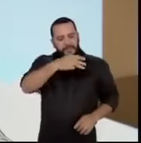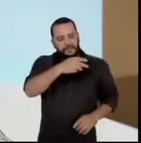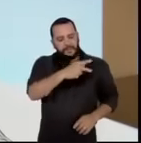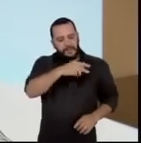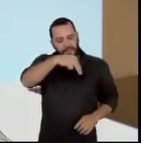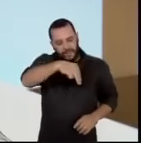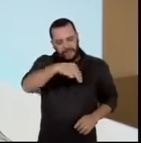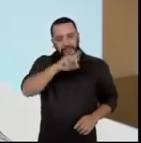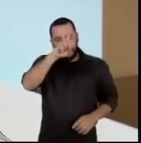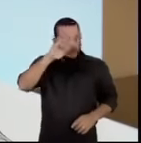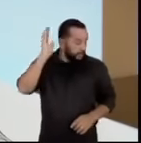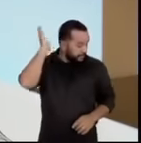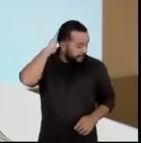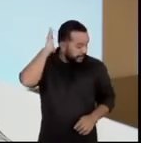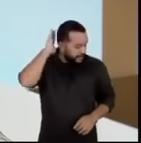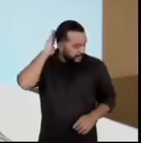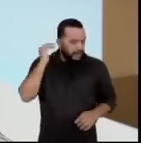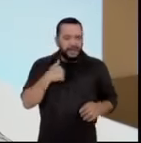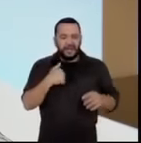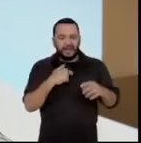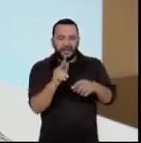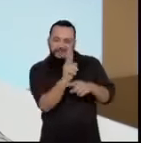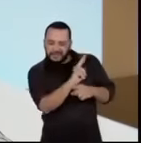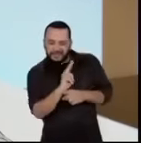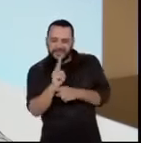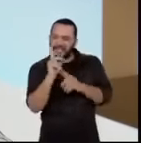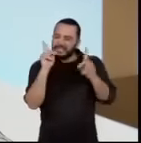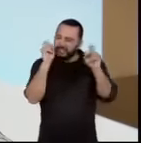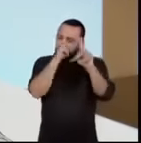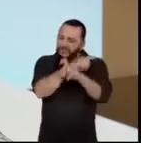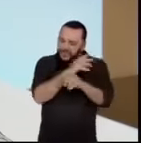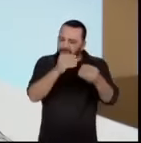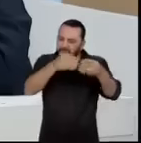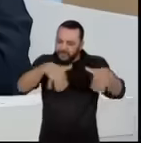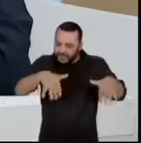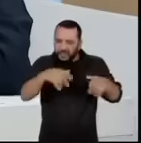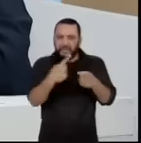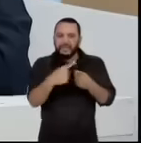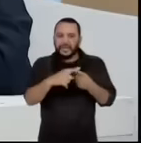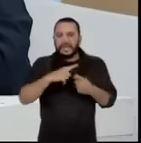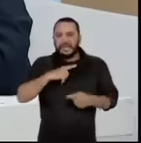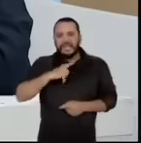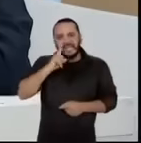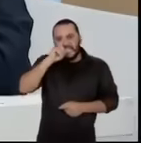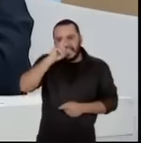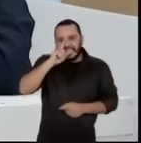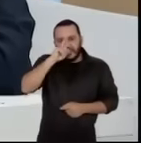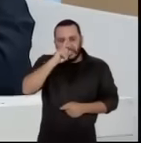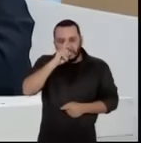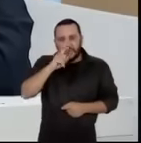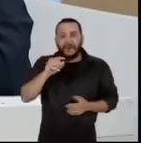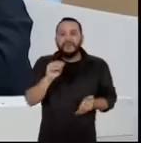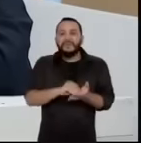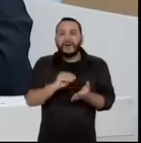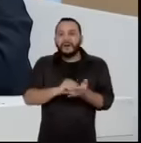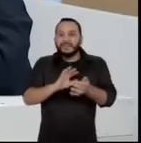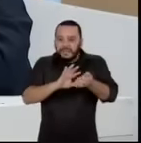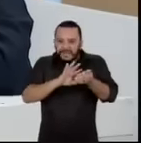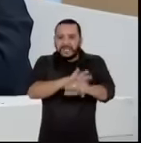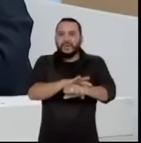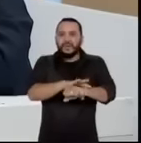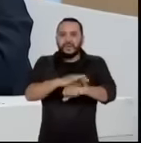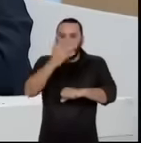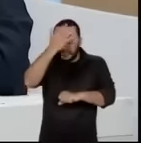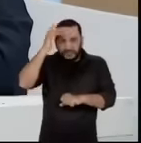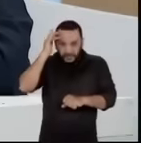de fiscalização no Estado estão prejudicadas por envolverem riscos relacionados à segurança das equipes de campo.